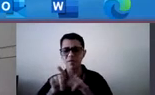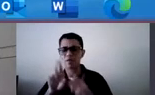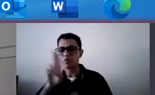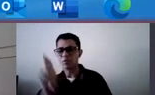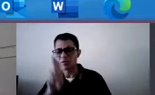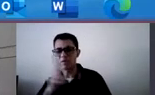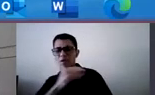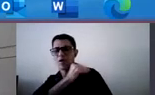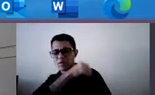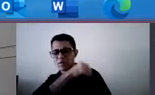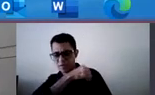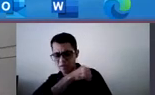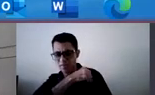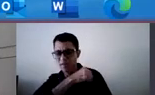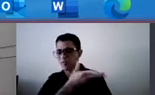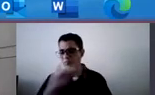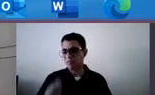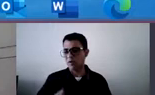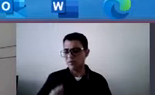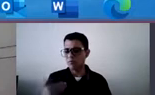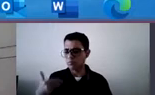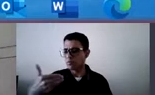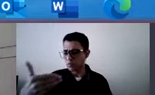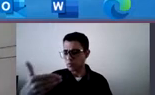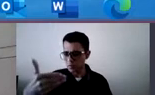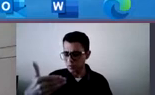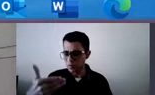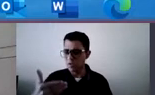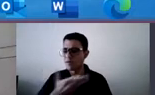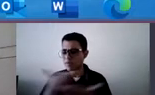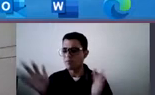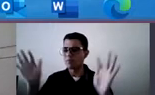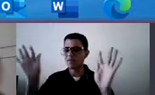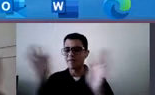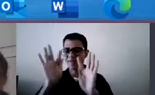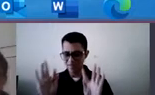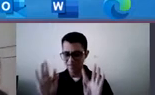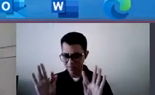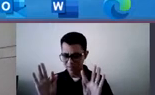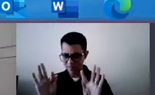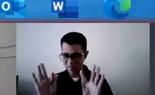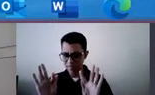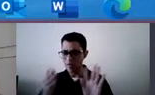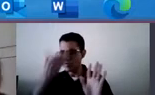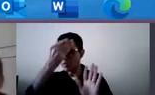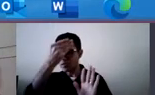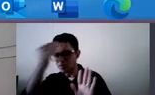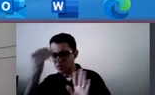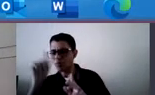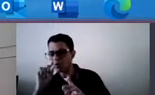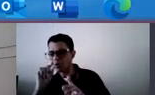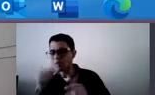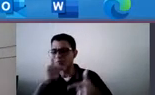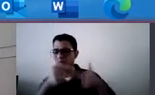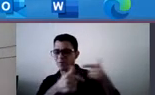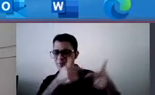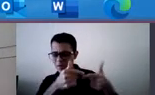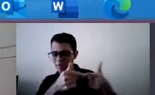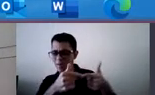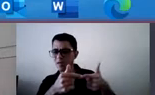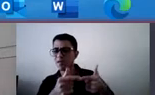gel, mas vamos viver. Vamos ser felizes, vamos desligar do nosso trabalho e curtir muito bem nossas férias